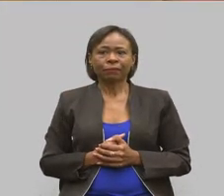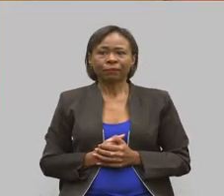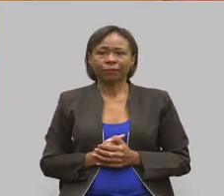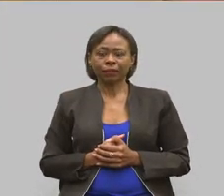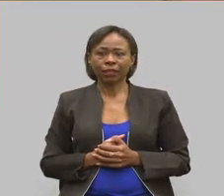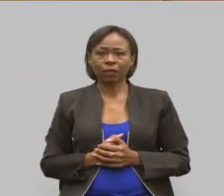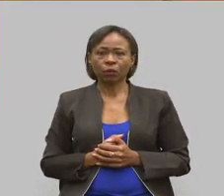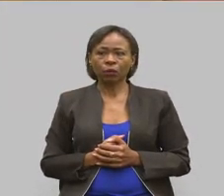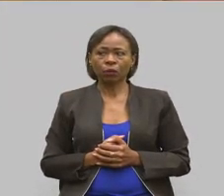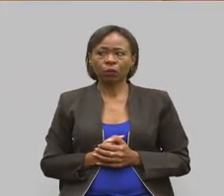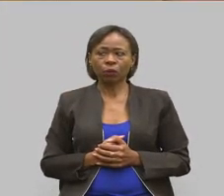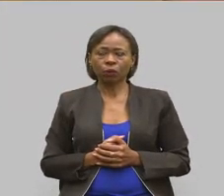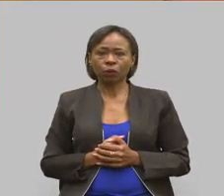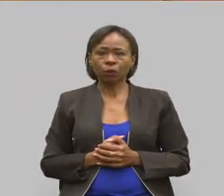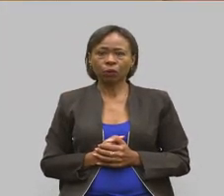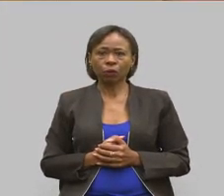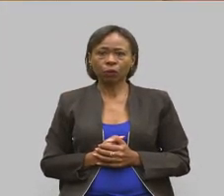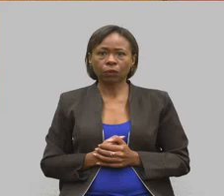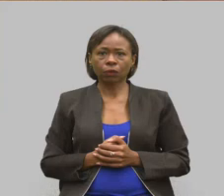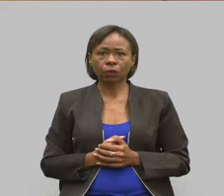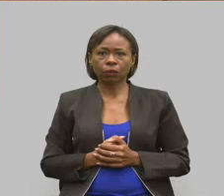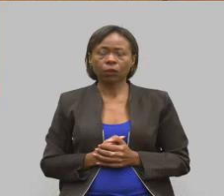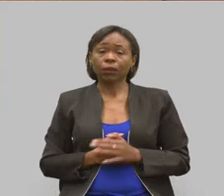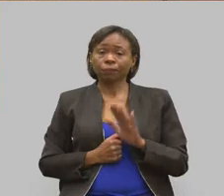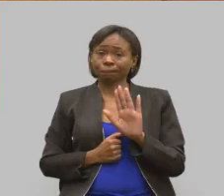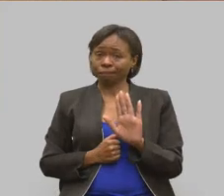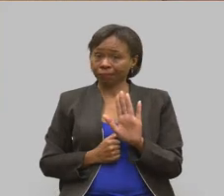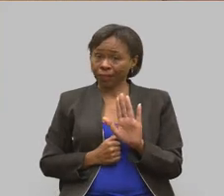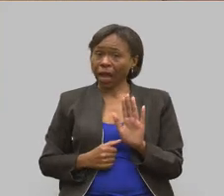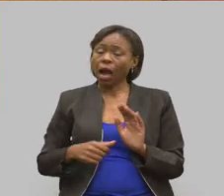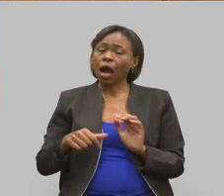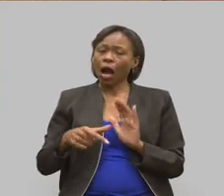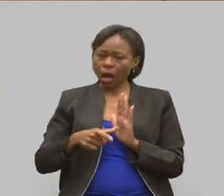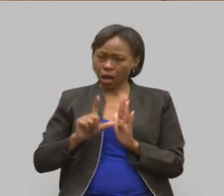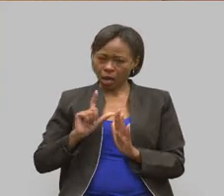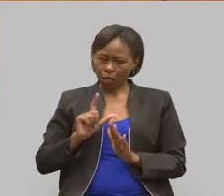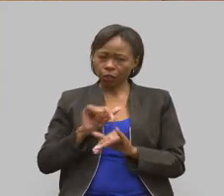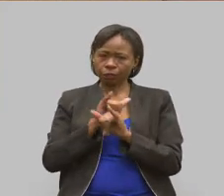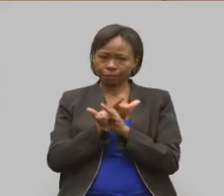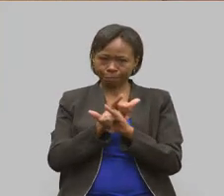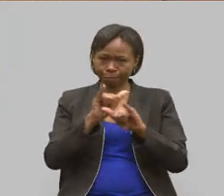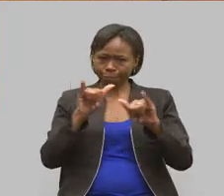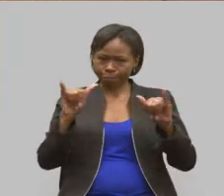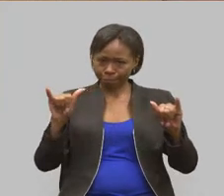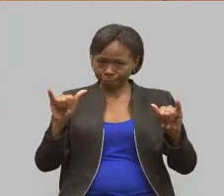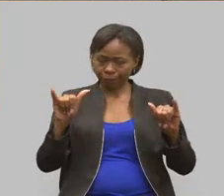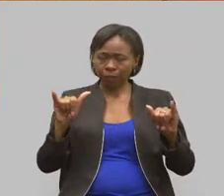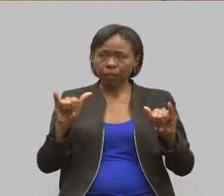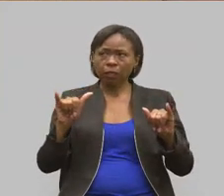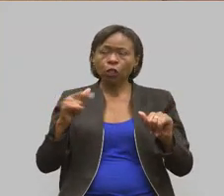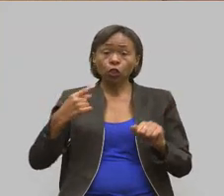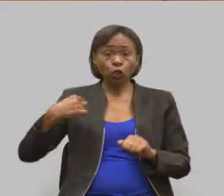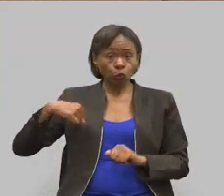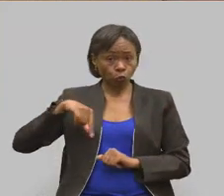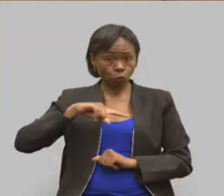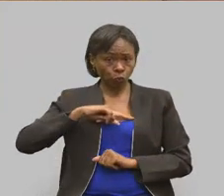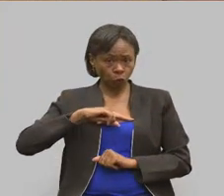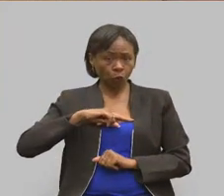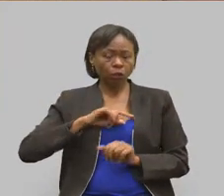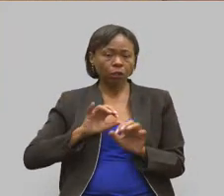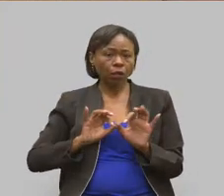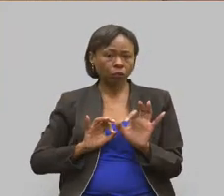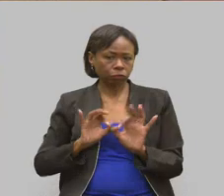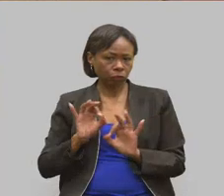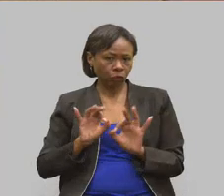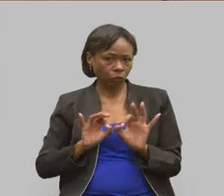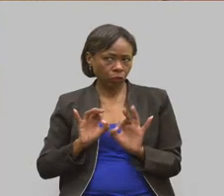obrigado eu queria grego antes de sair queria dizer o seguinte a todos que estão presentes nós fizemos numa outra